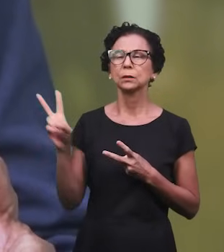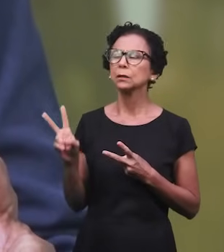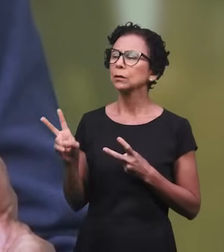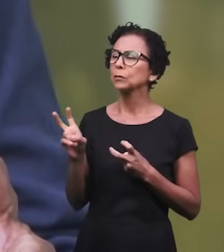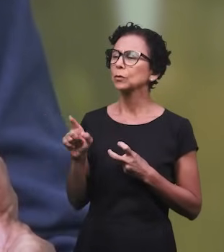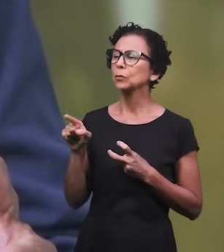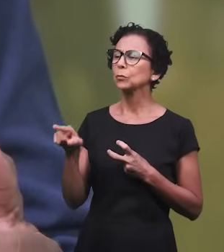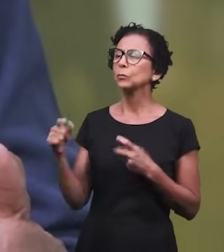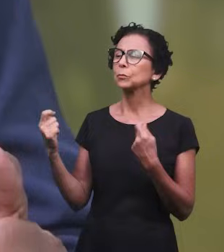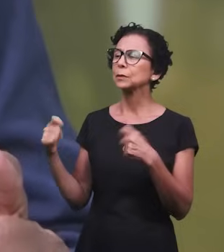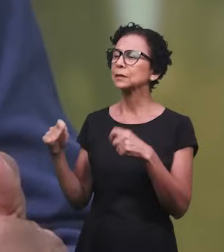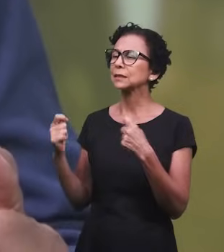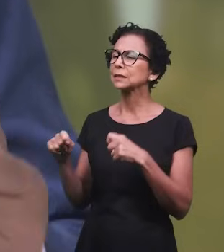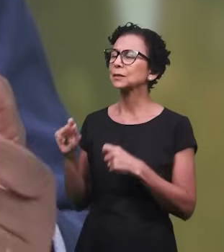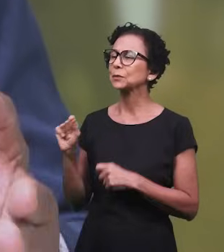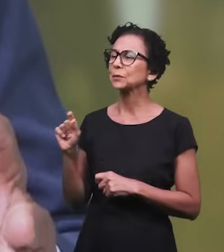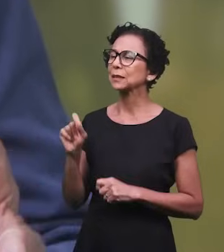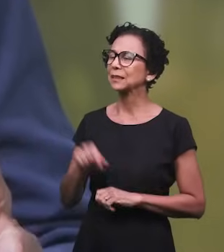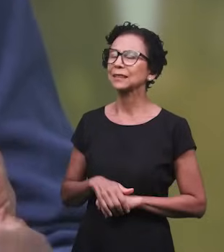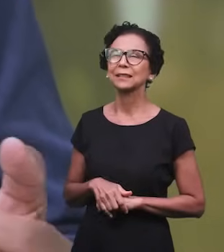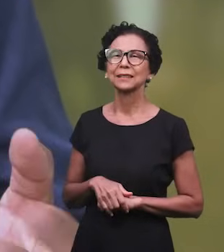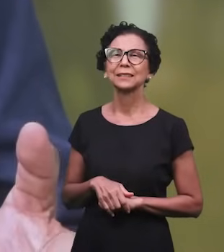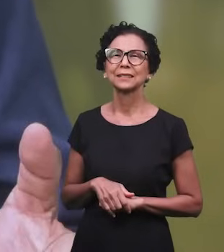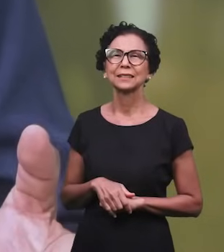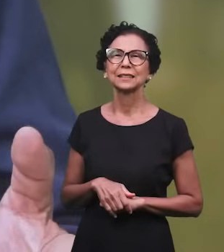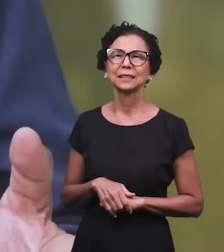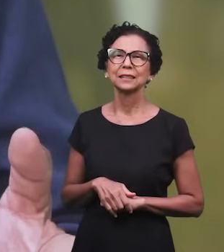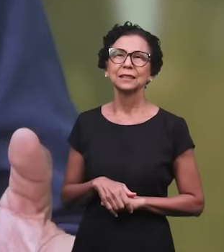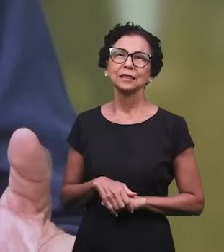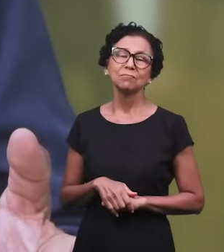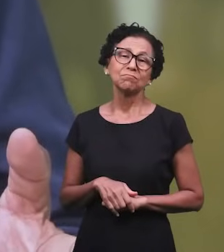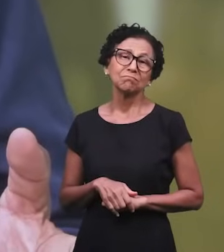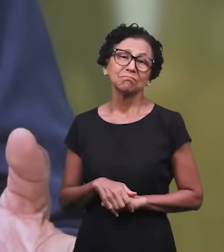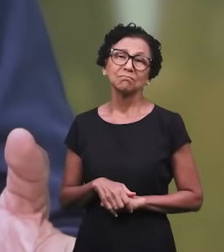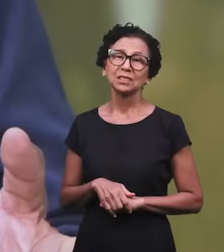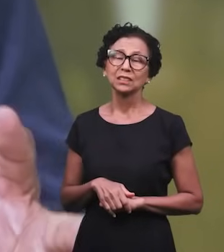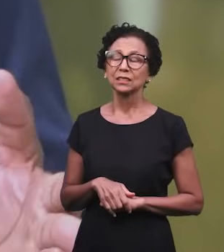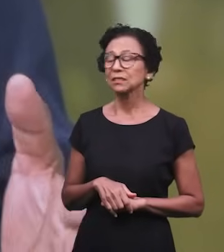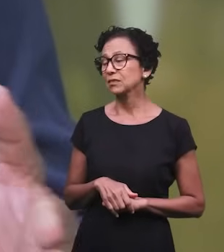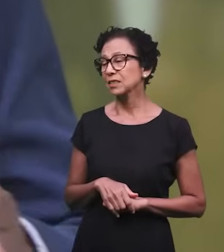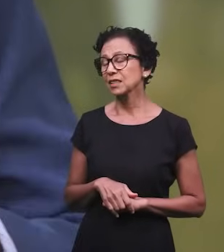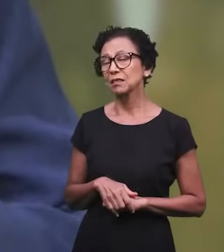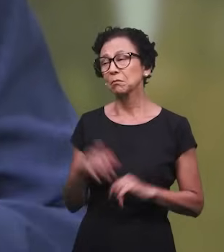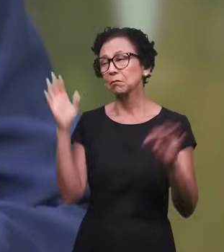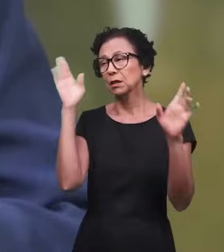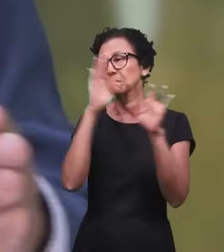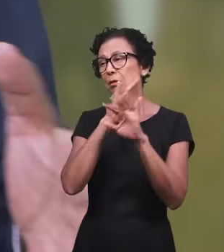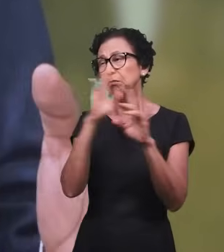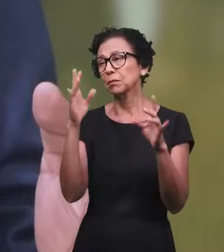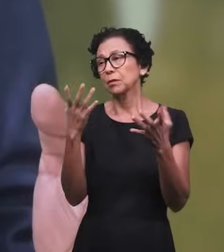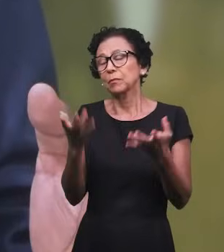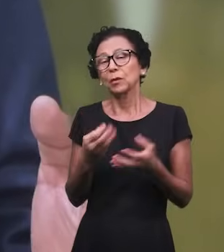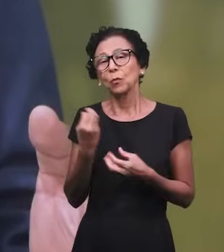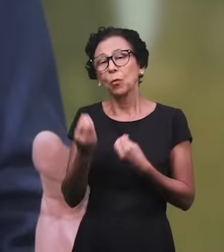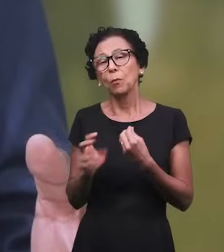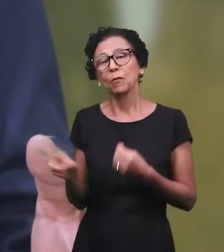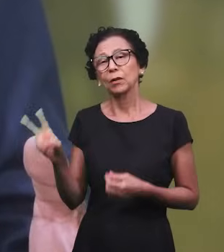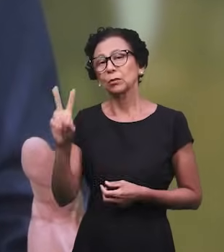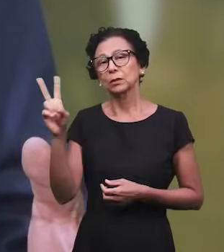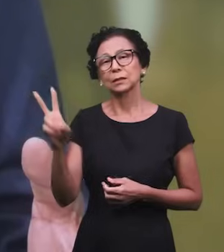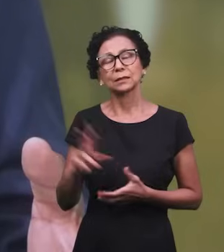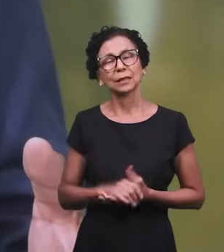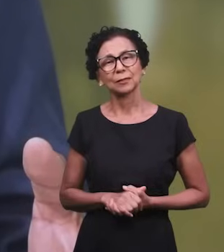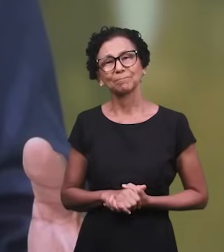precisando certo se você não verificar o que ela precisa você não vai valorizar se você existe nós podemos falar na nossas